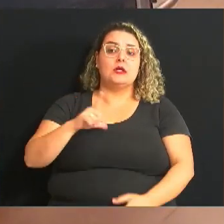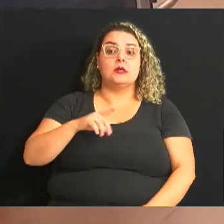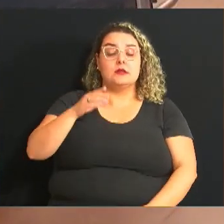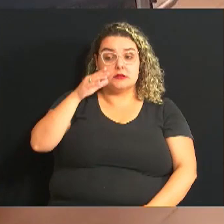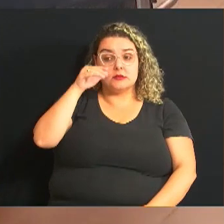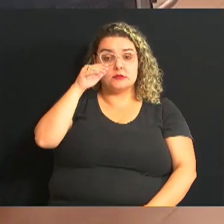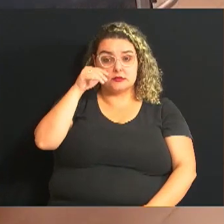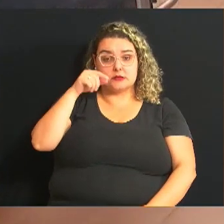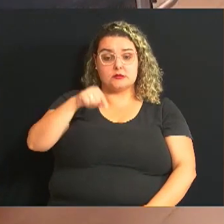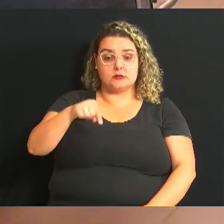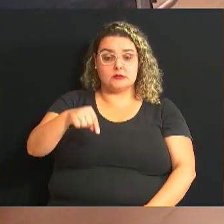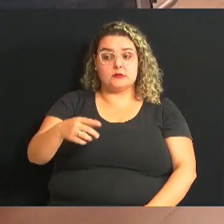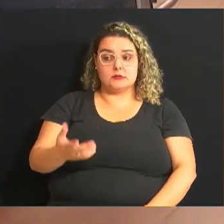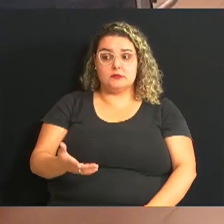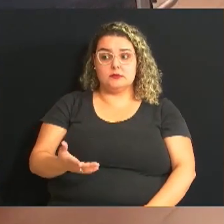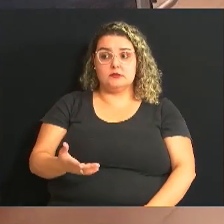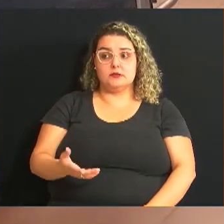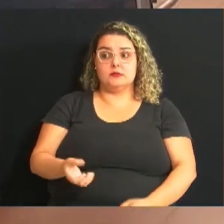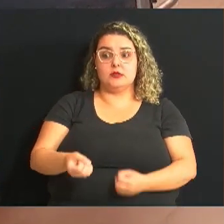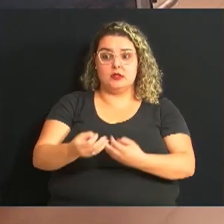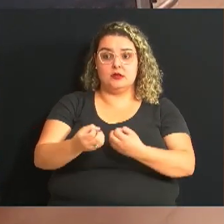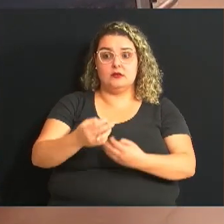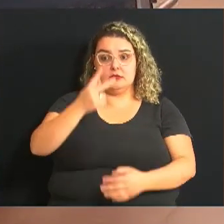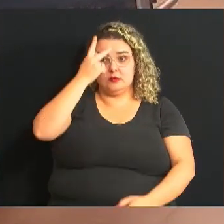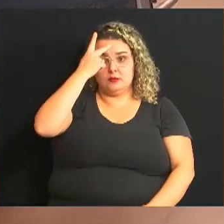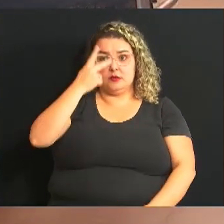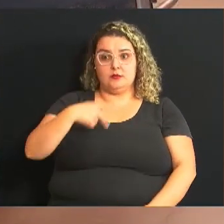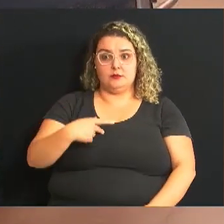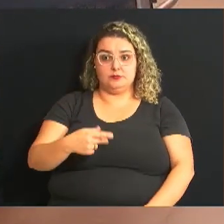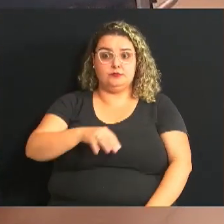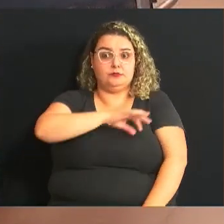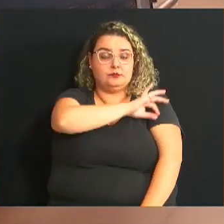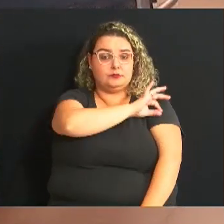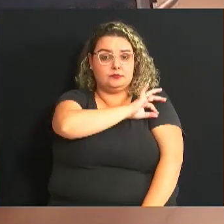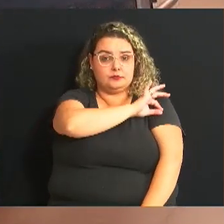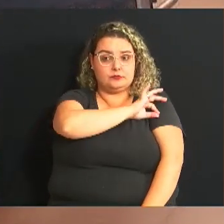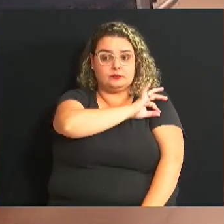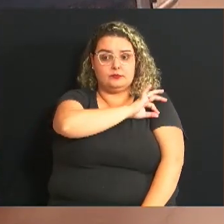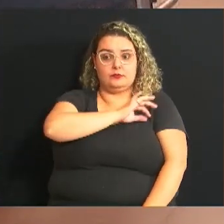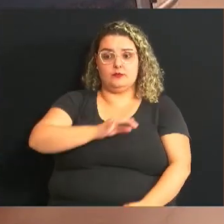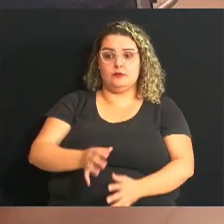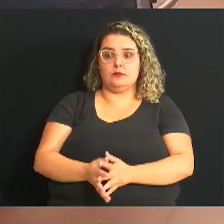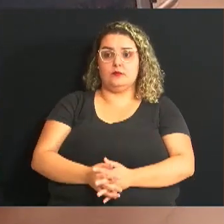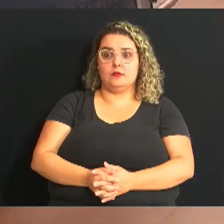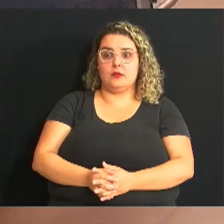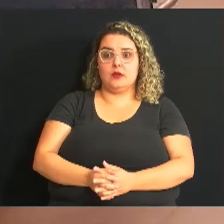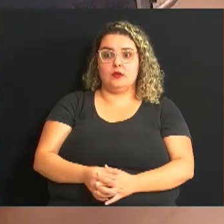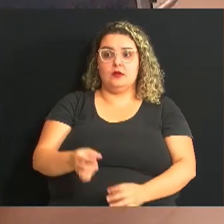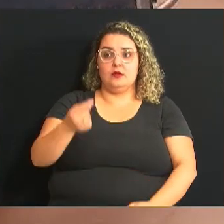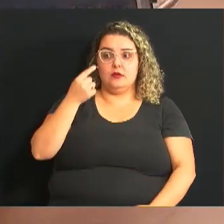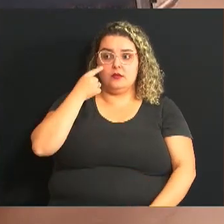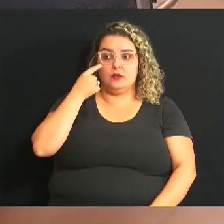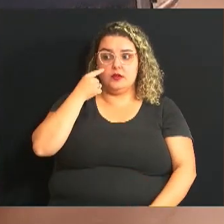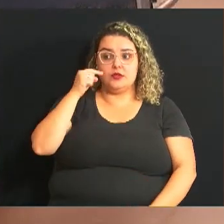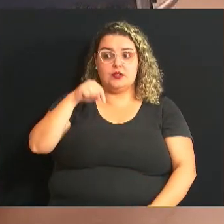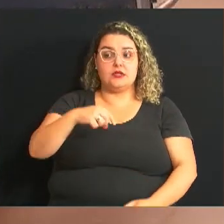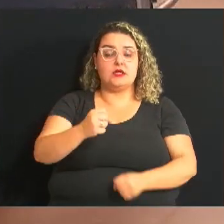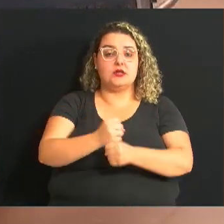curiosidade, né, informada pela própria Prefeitura, que no caso, olha só, neste ano,